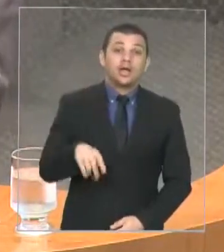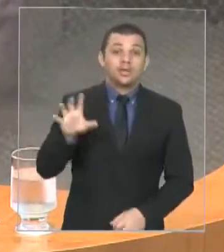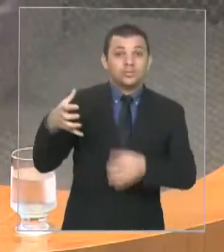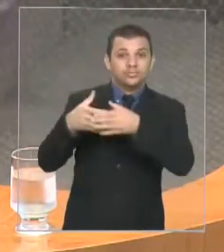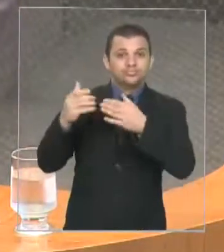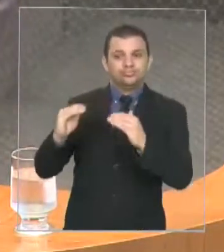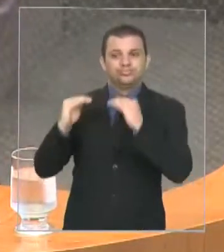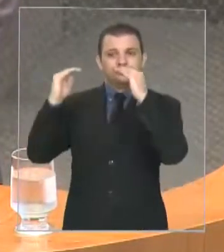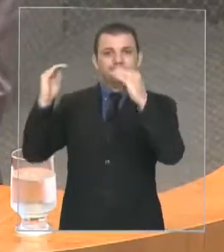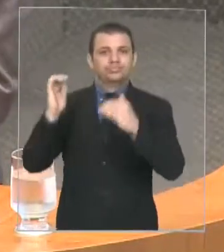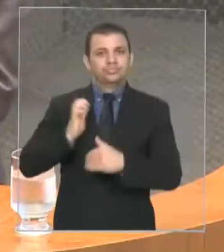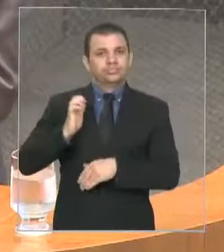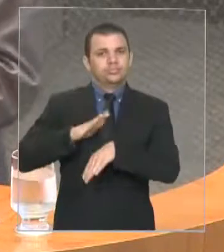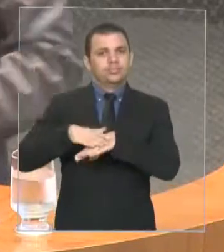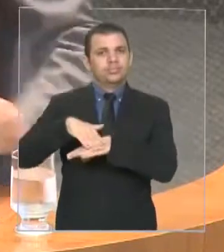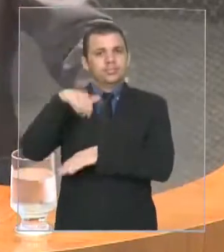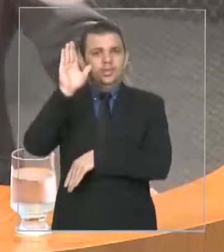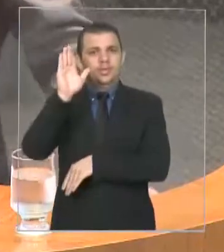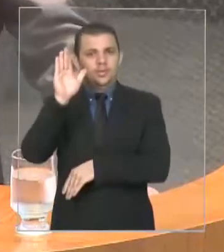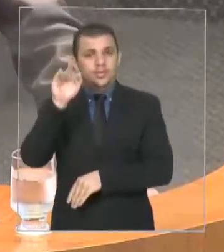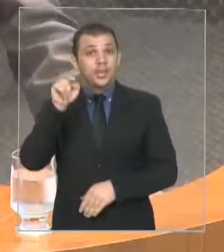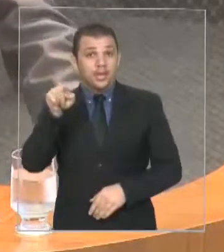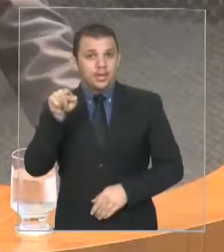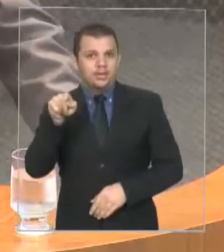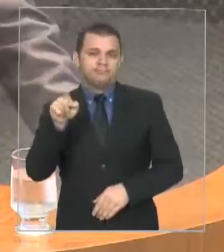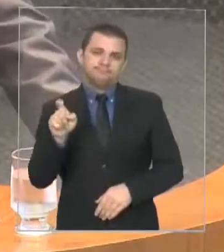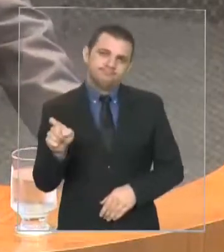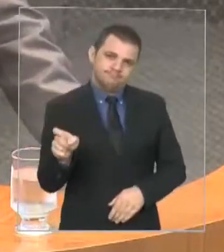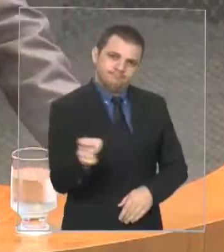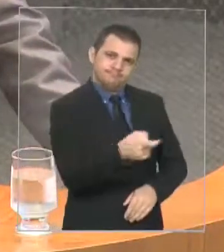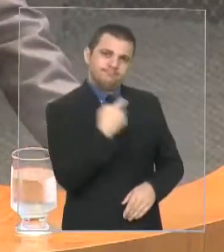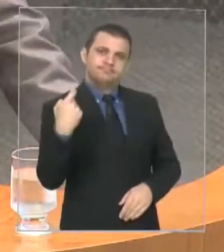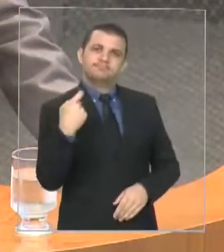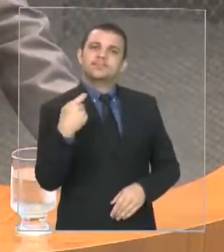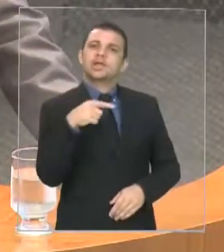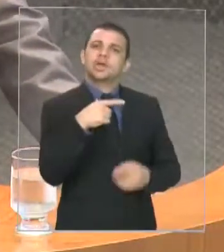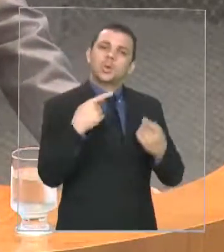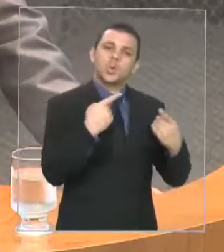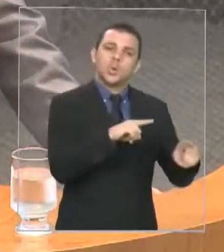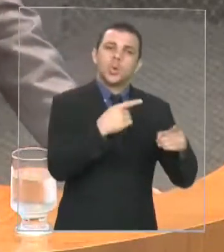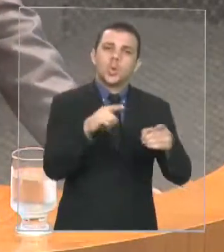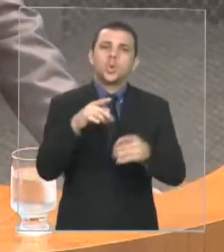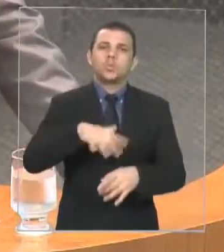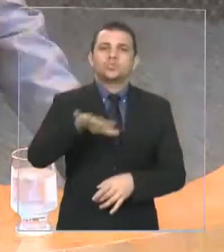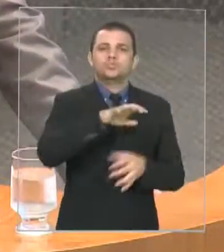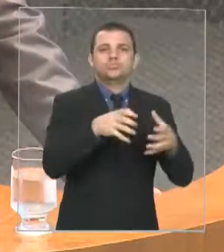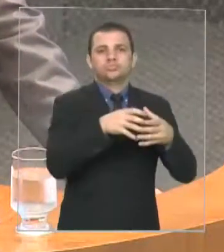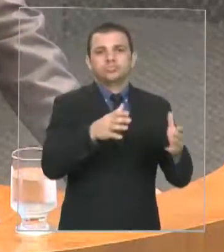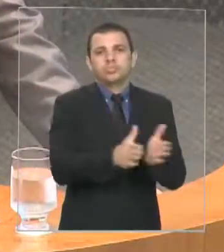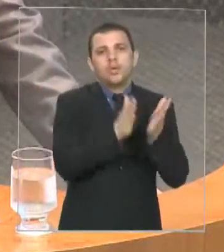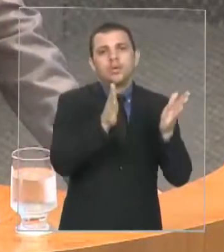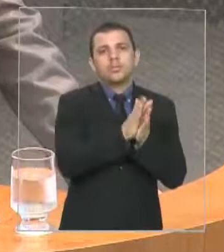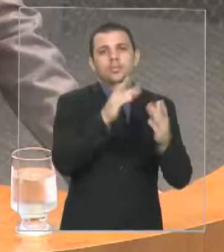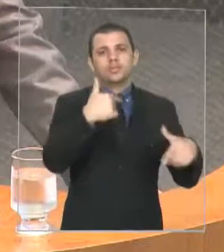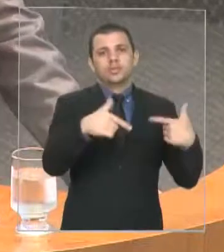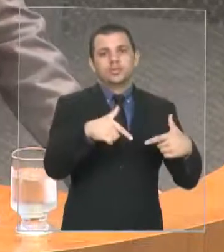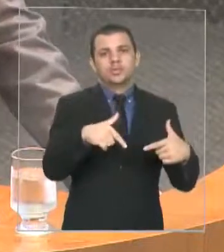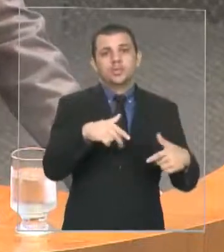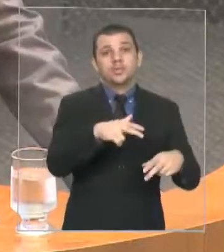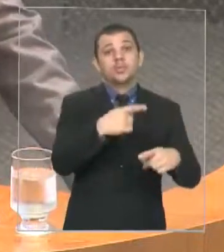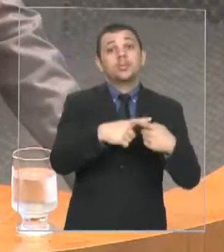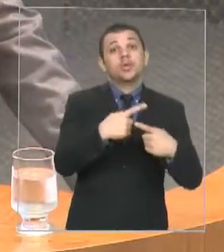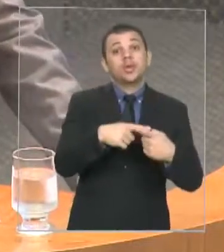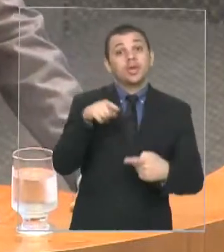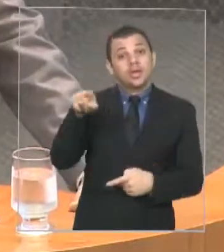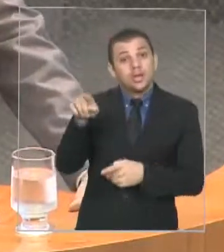elite, pela classe dominante, para que fizessem o que fizeram o ano passado, quando deram impeachment na